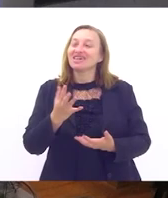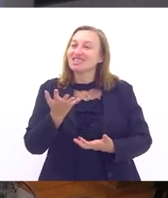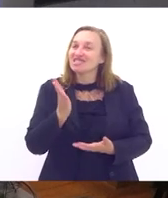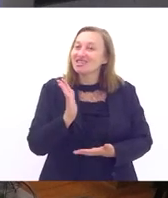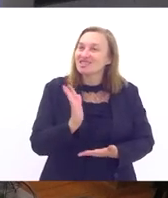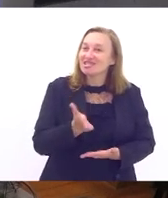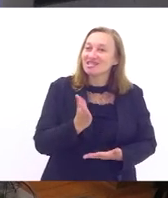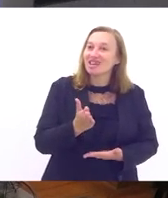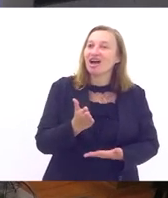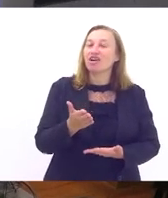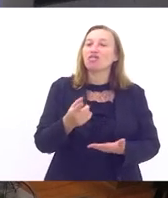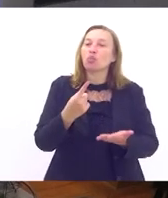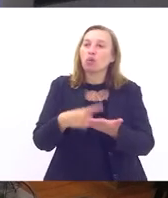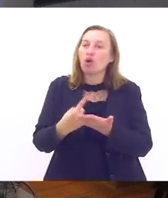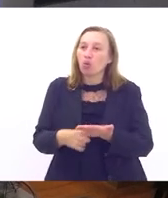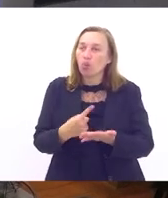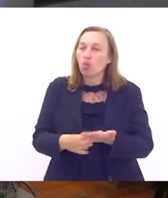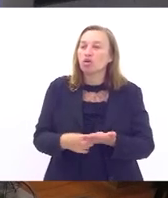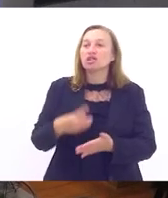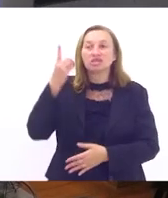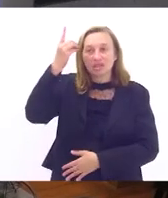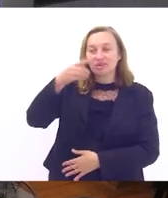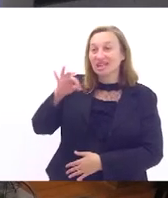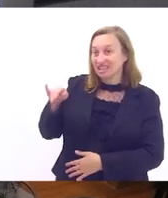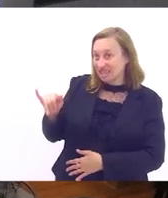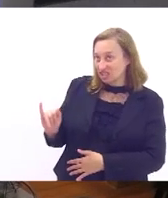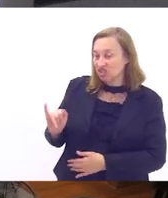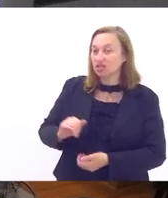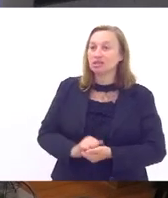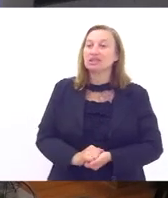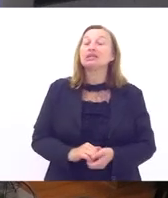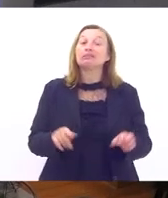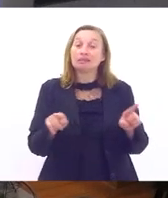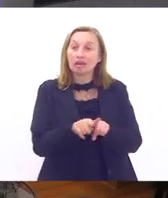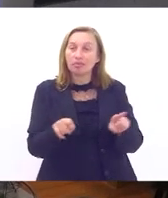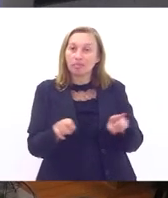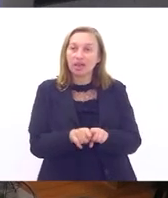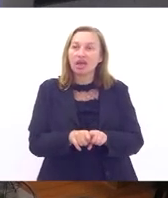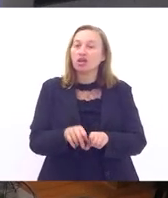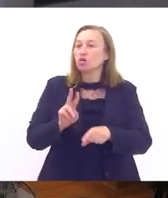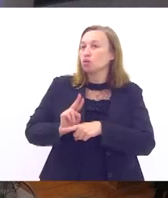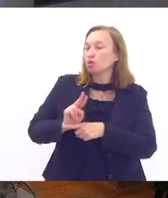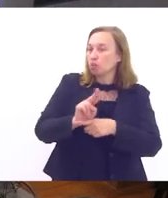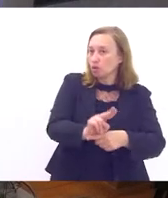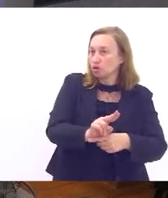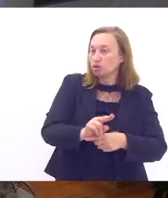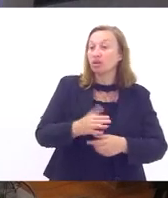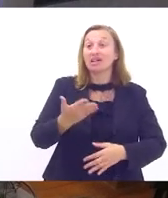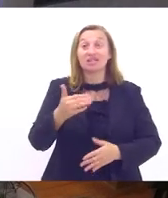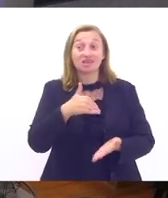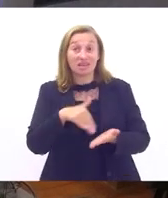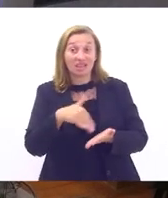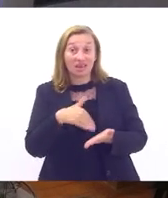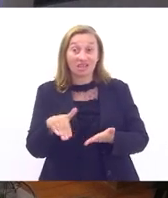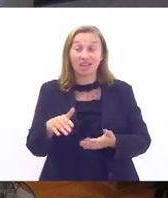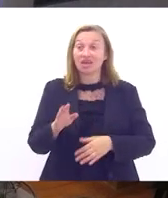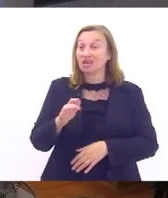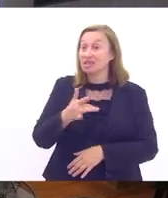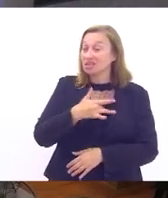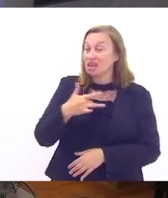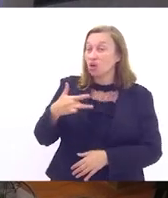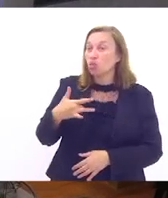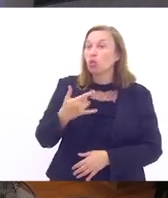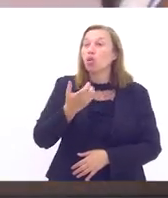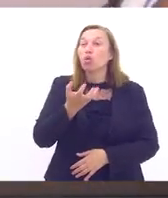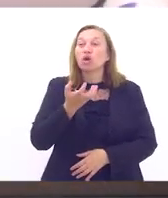fazendo aqui um acordo de procedimento com o deputado Tante e também com o nosso promotor e com a Secretaria de Saúde, o que